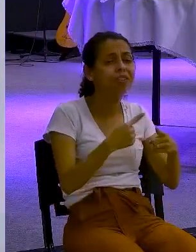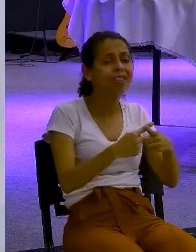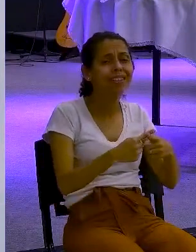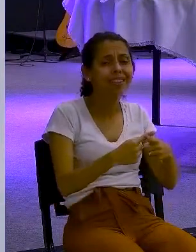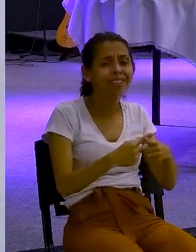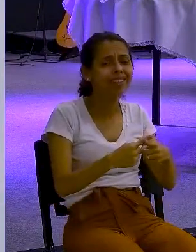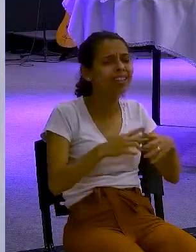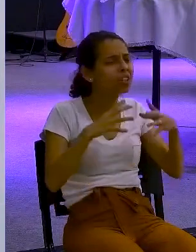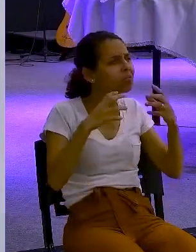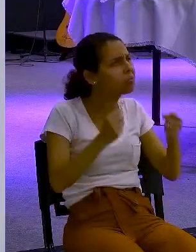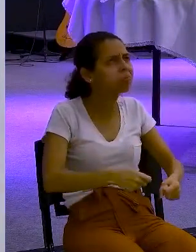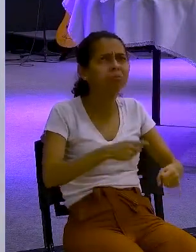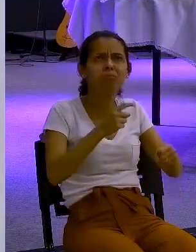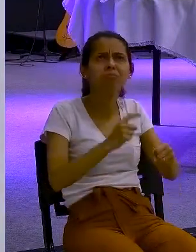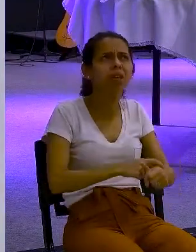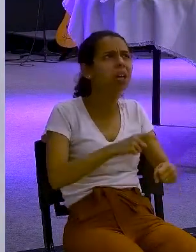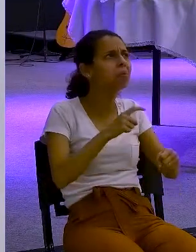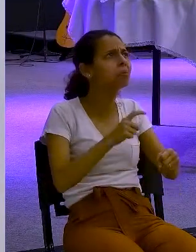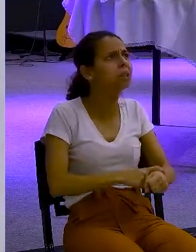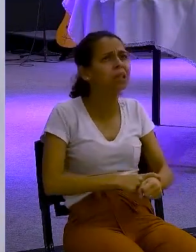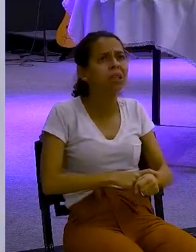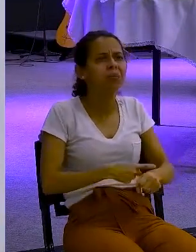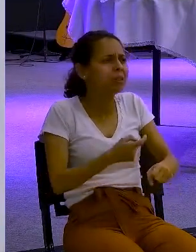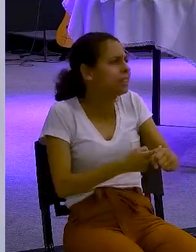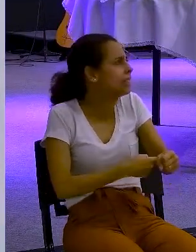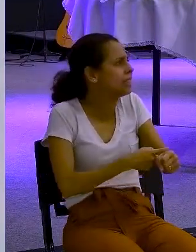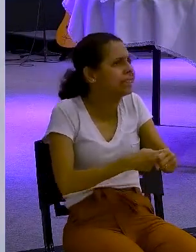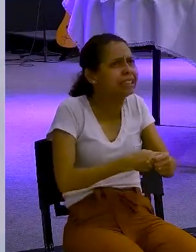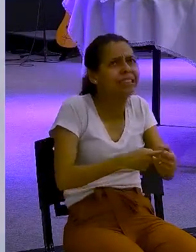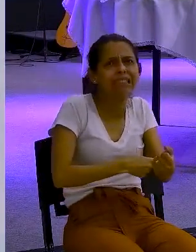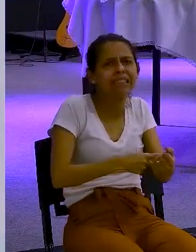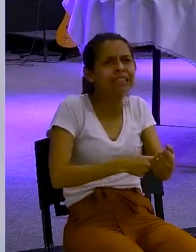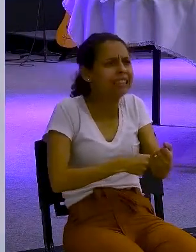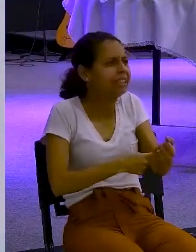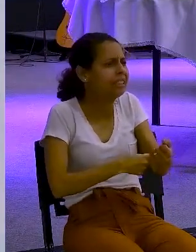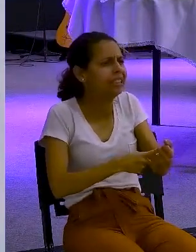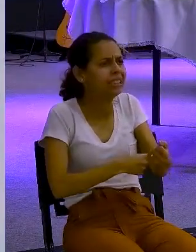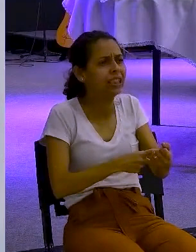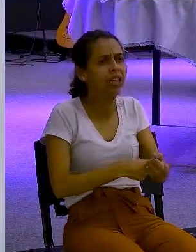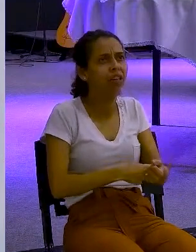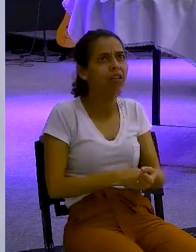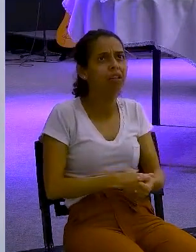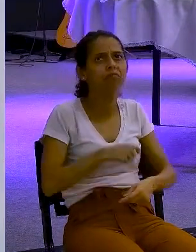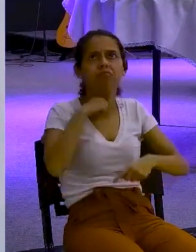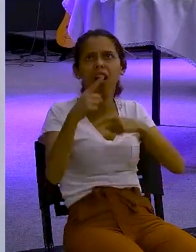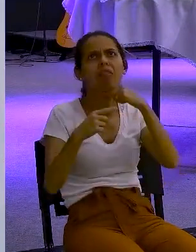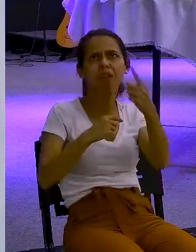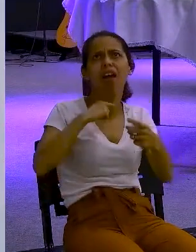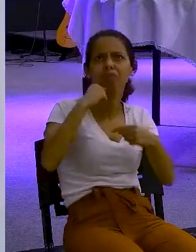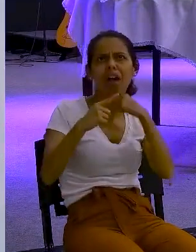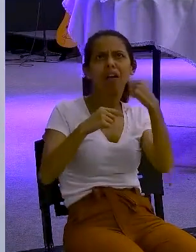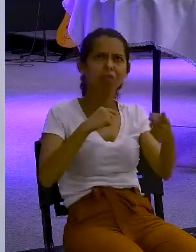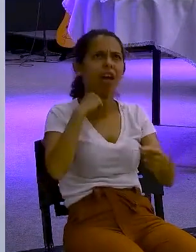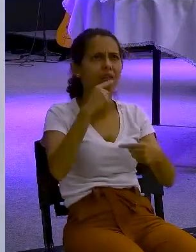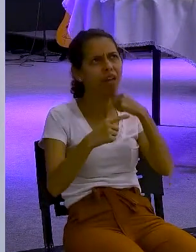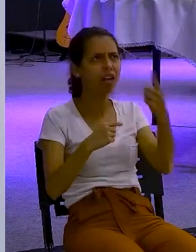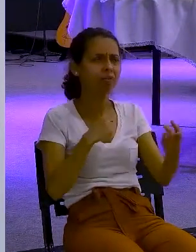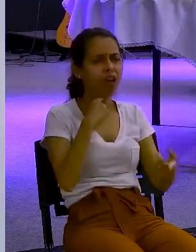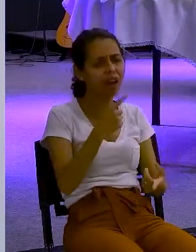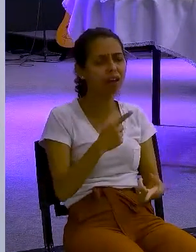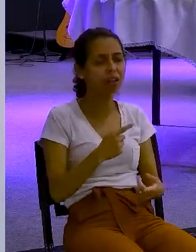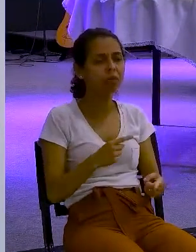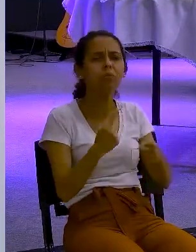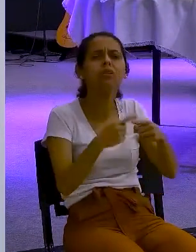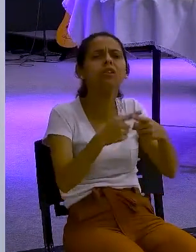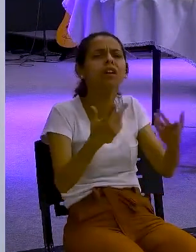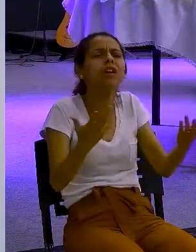todo inquieto, impaciente, murmurando, reclamando? Ó céus, ó vida. Por quê?